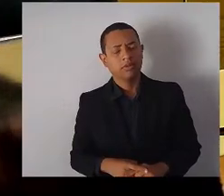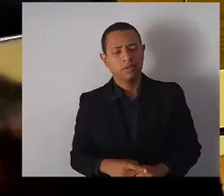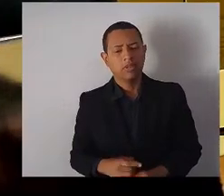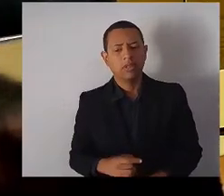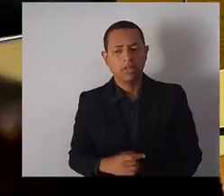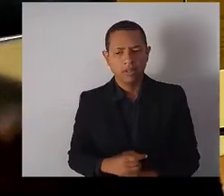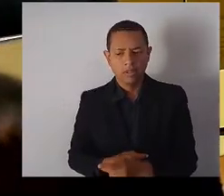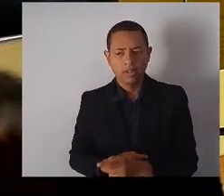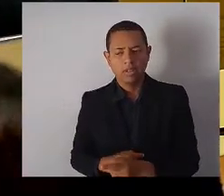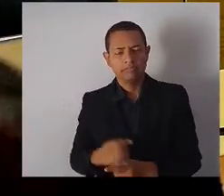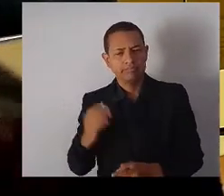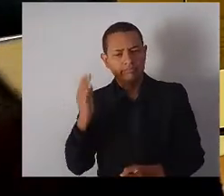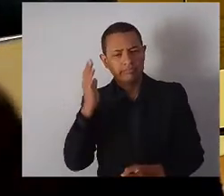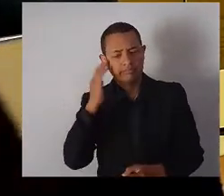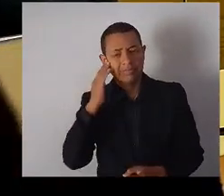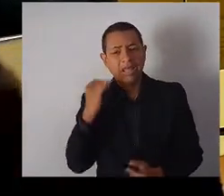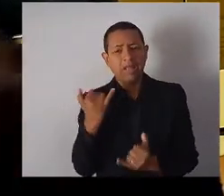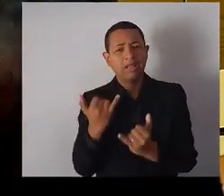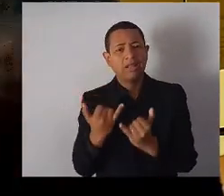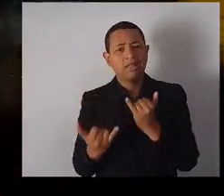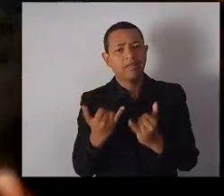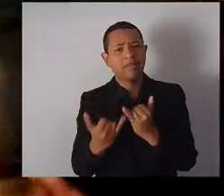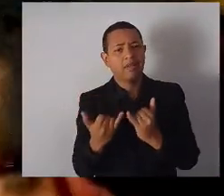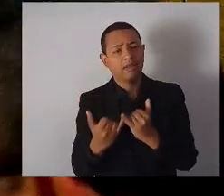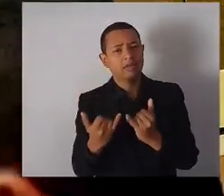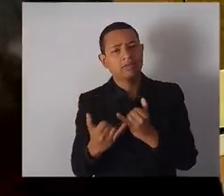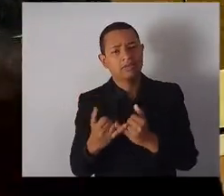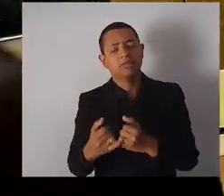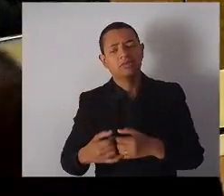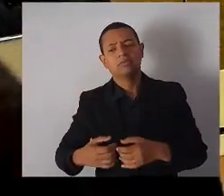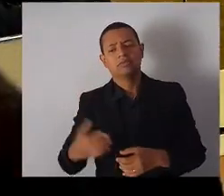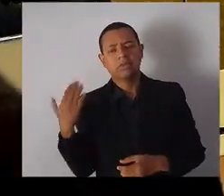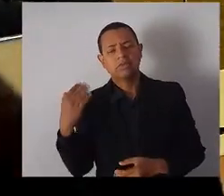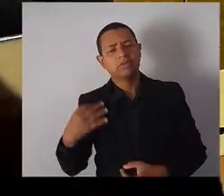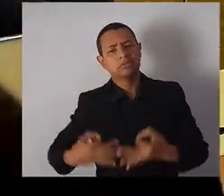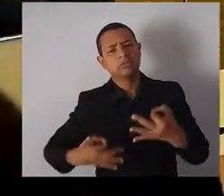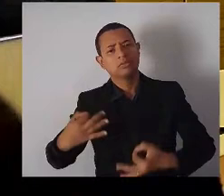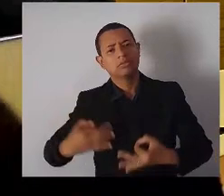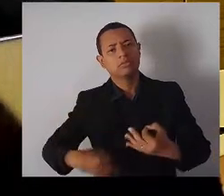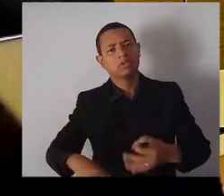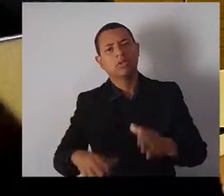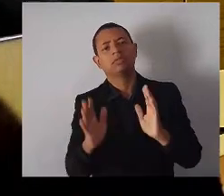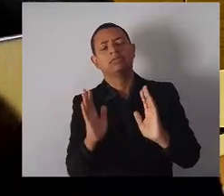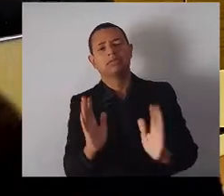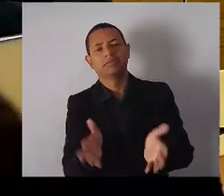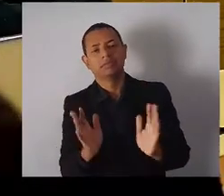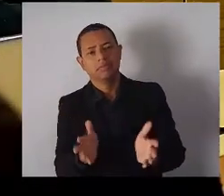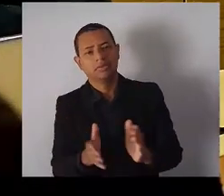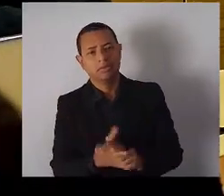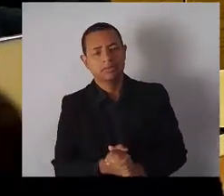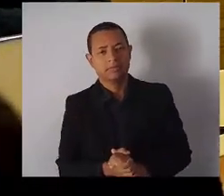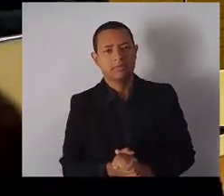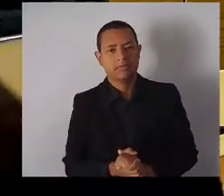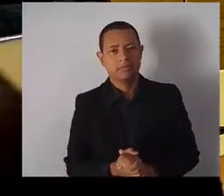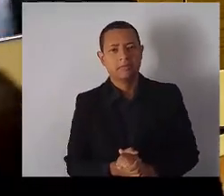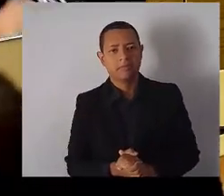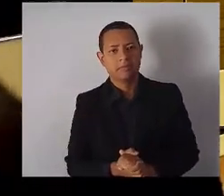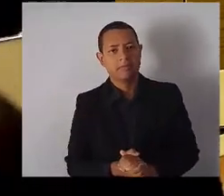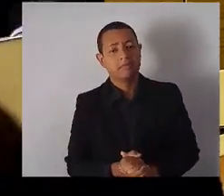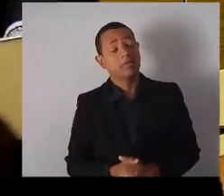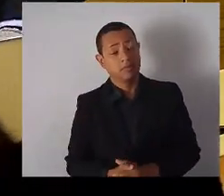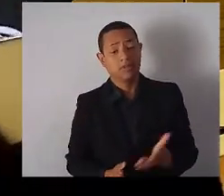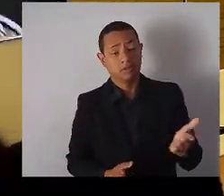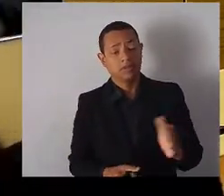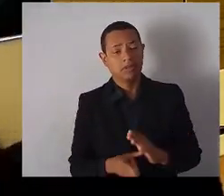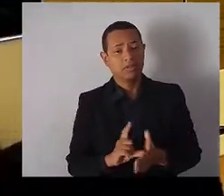a mesma, é idêntica. Os fatos já foram julgados por este regional, como muito bem destacou